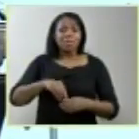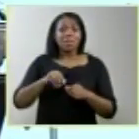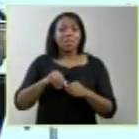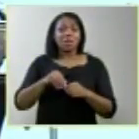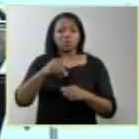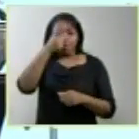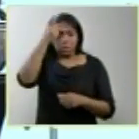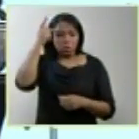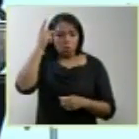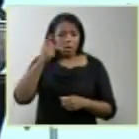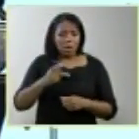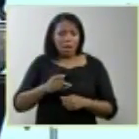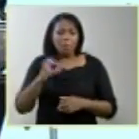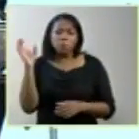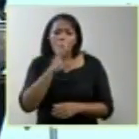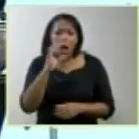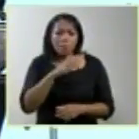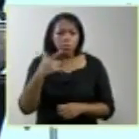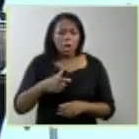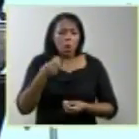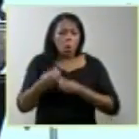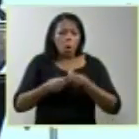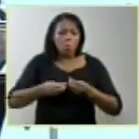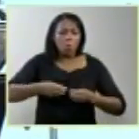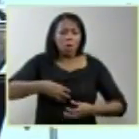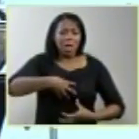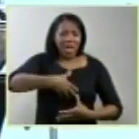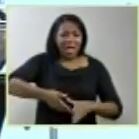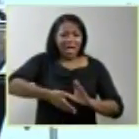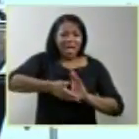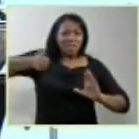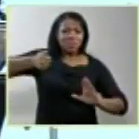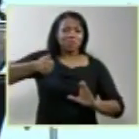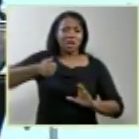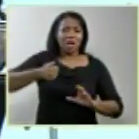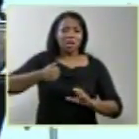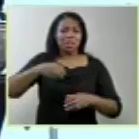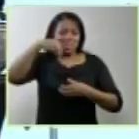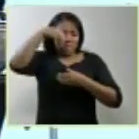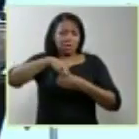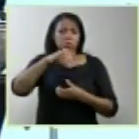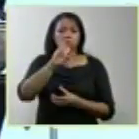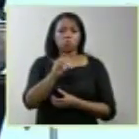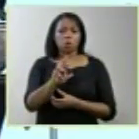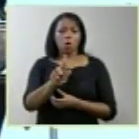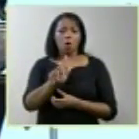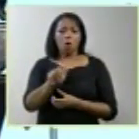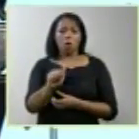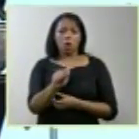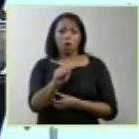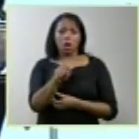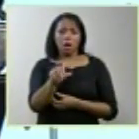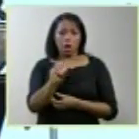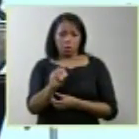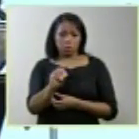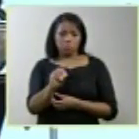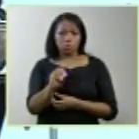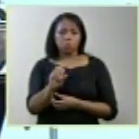muito rápido, não dando tempo para a retirada dos órgãos, e mesmo que haja tempo, esses órgãos já estão lesionados pela